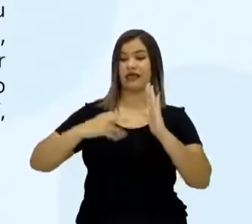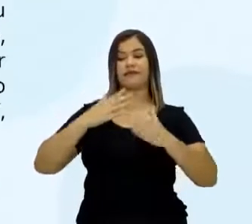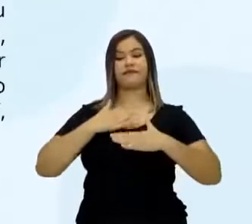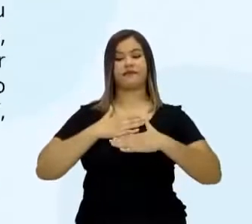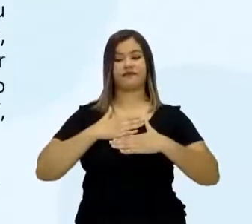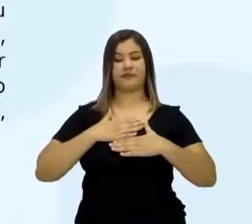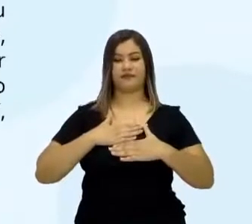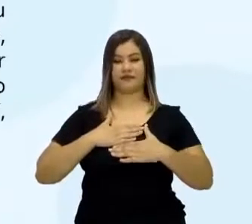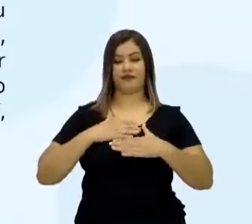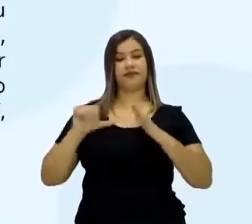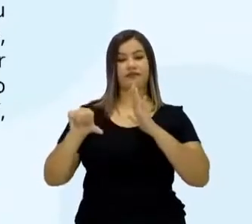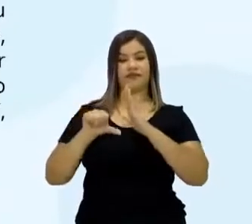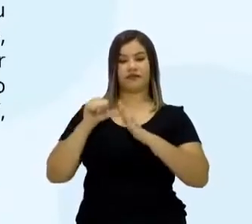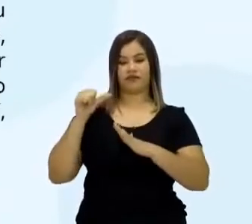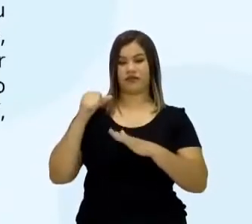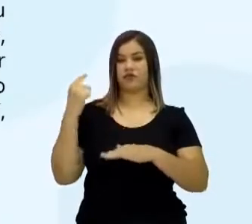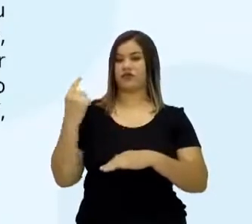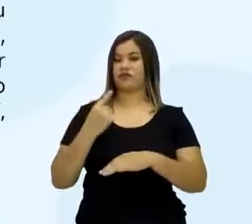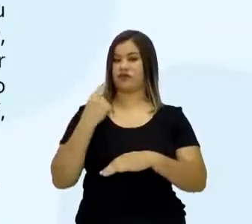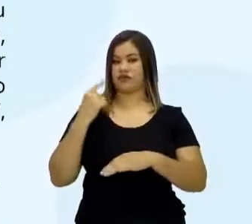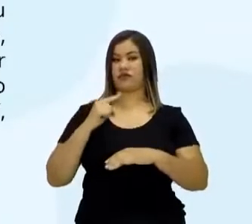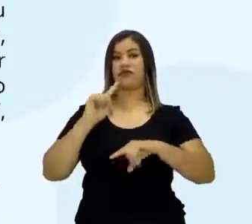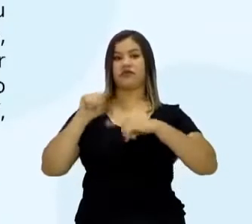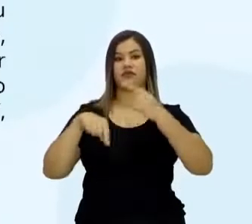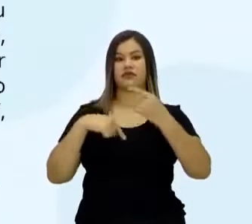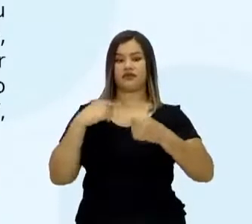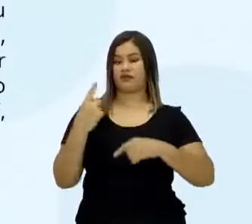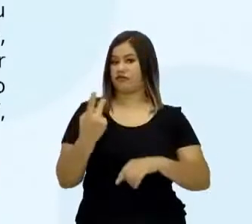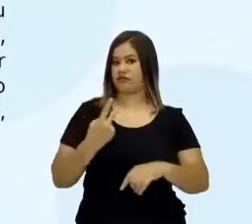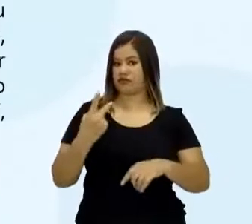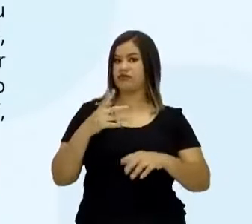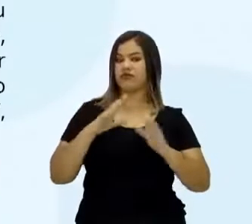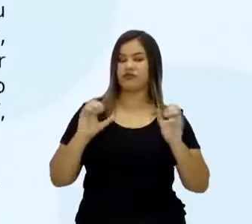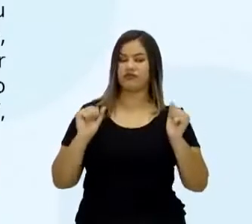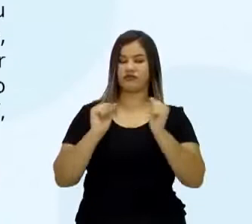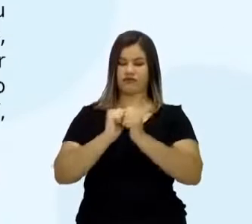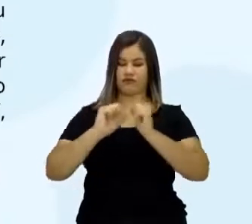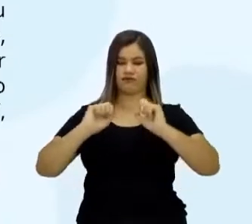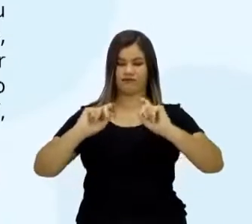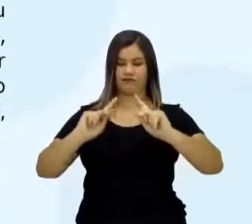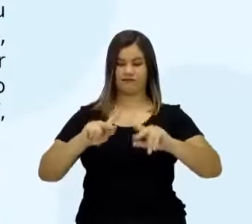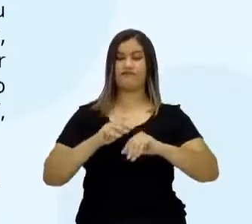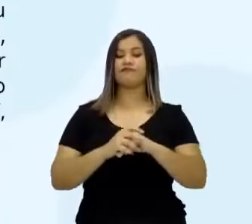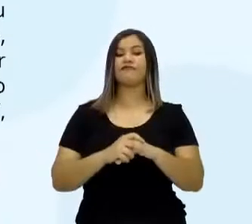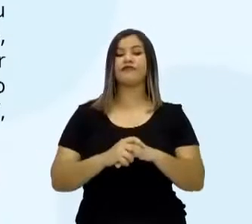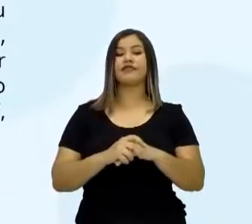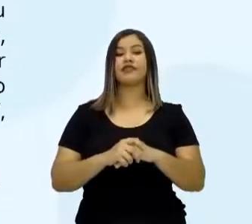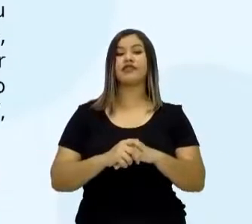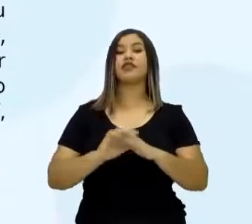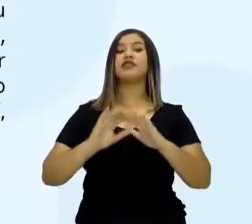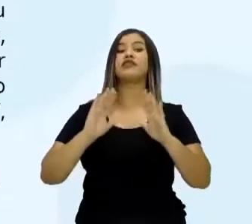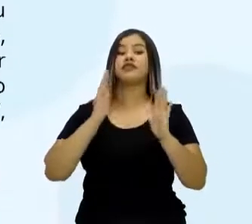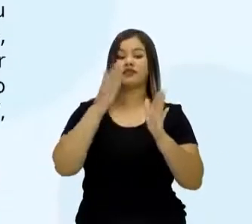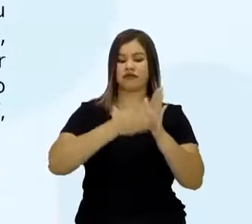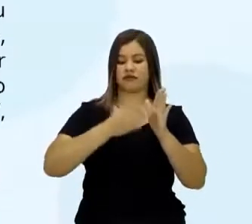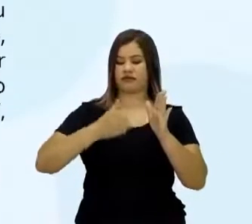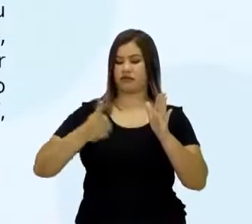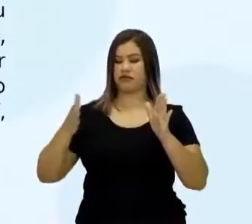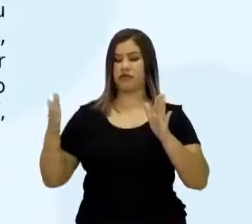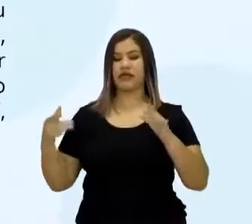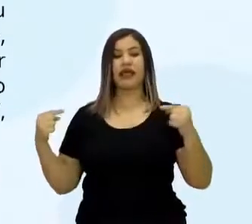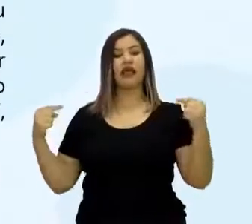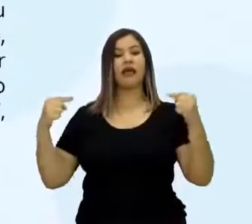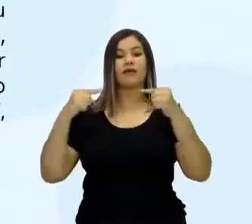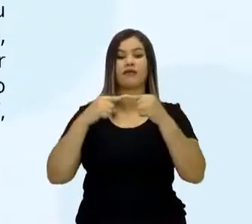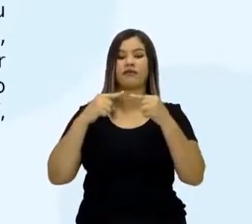primeiro sozinhos, quando a gente for corrigir, eu leio para vocês. Então, leiam sozinho essas 3 partes e ordenem aí o que